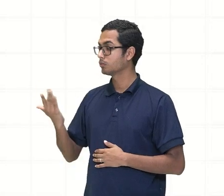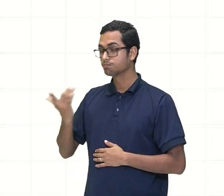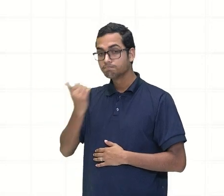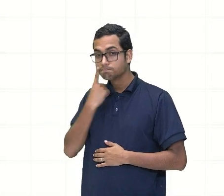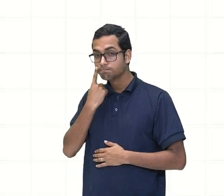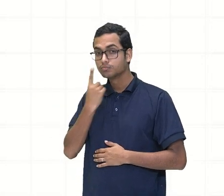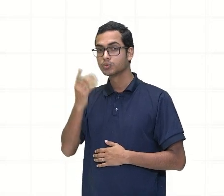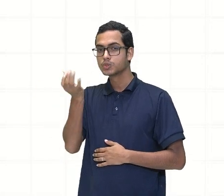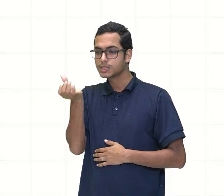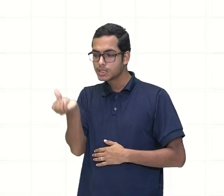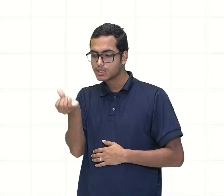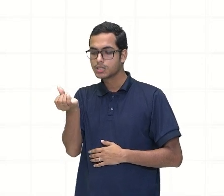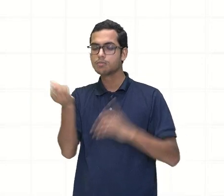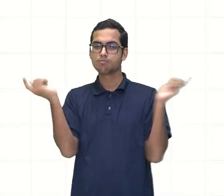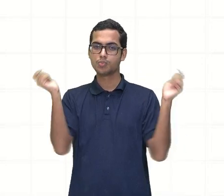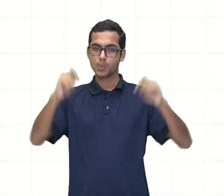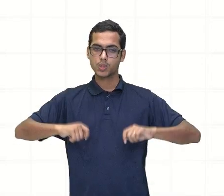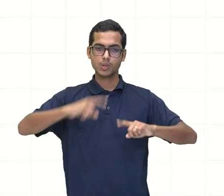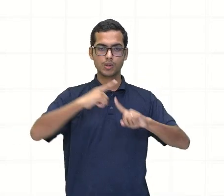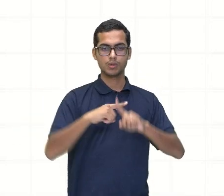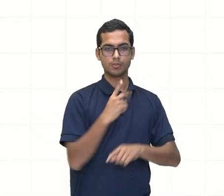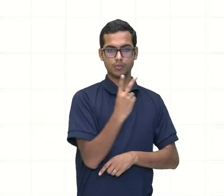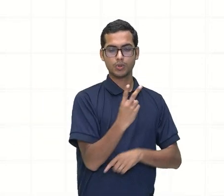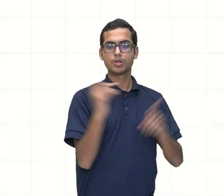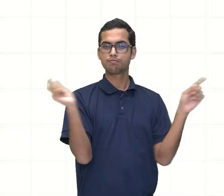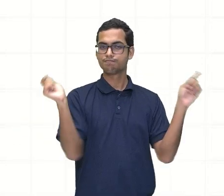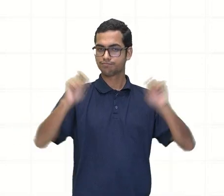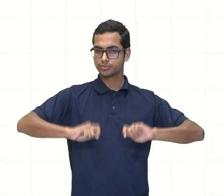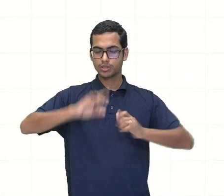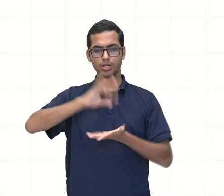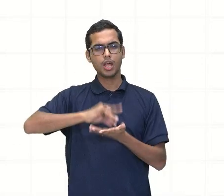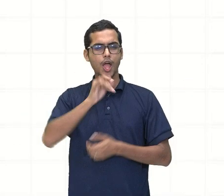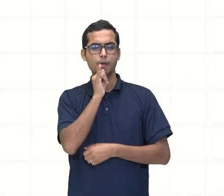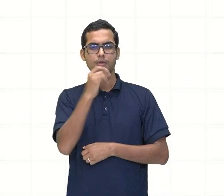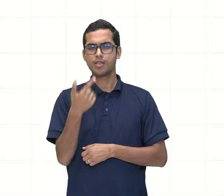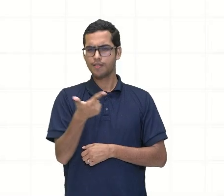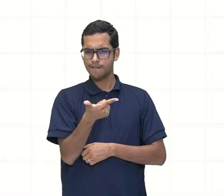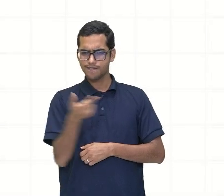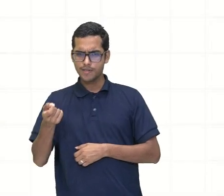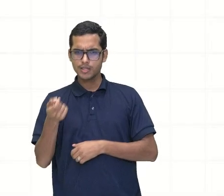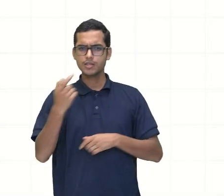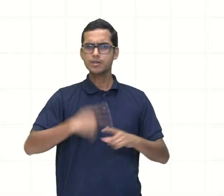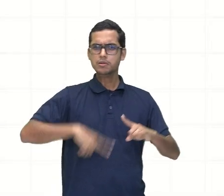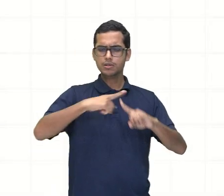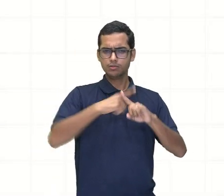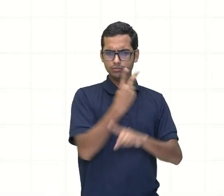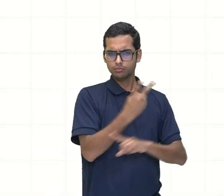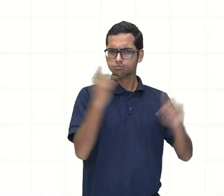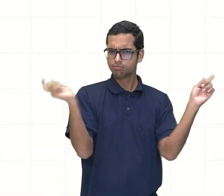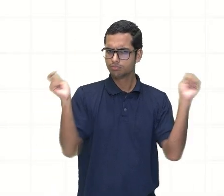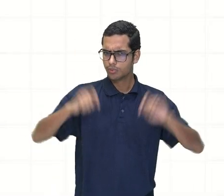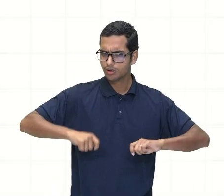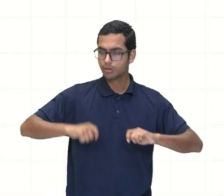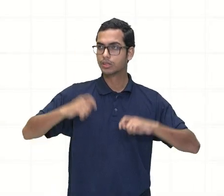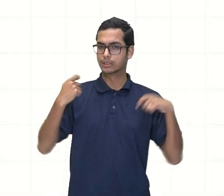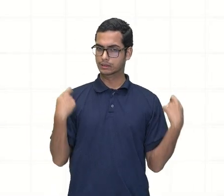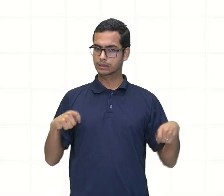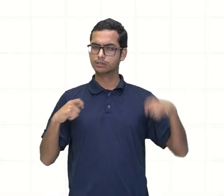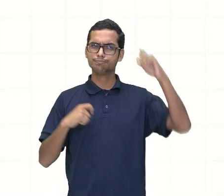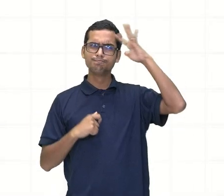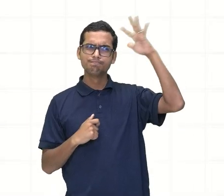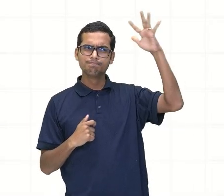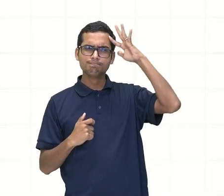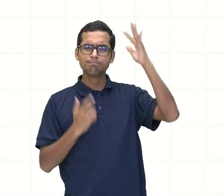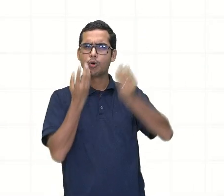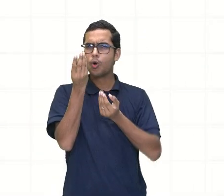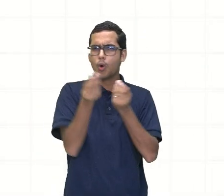eu perguntar, e 20? 20 é um múltiplo de 2? Aí eu tenho que pensar, por que que o